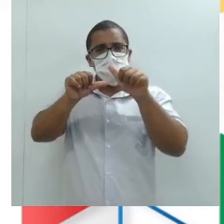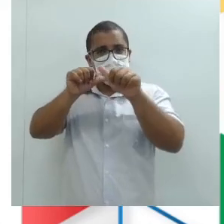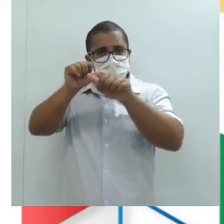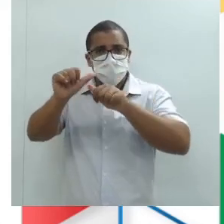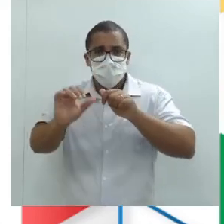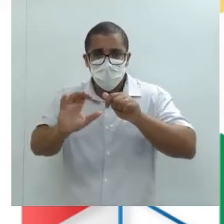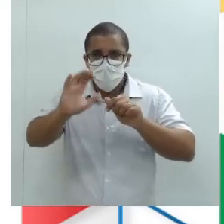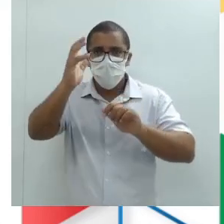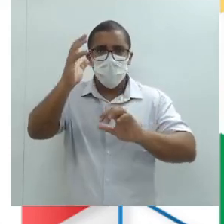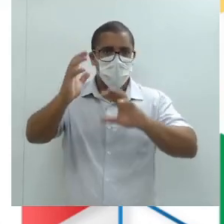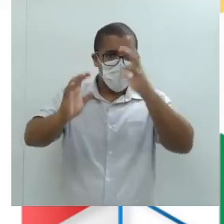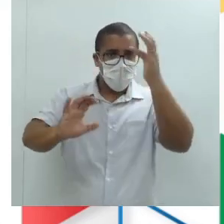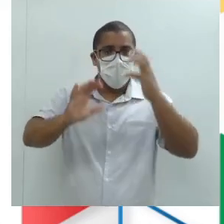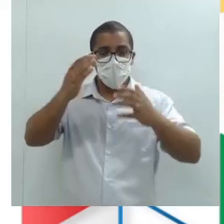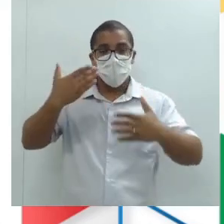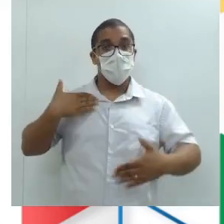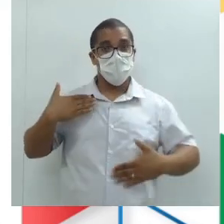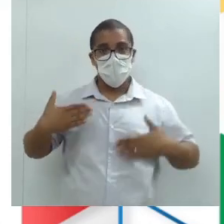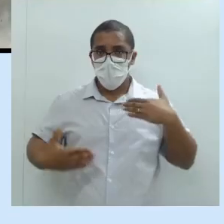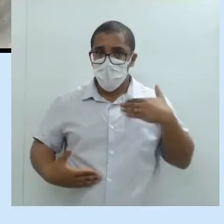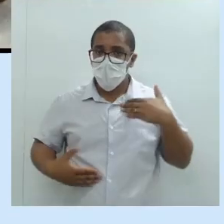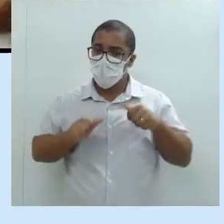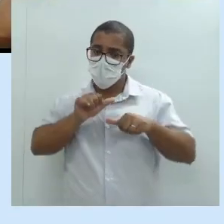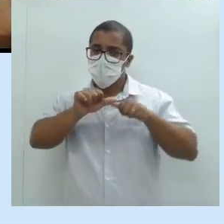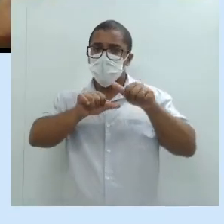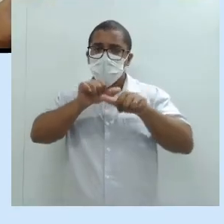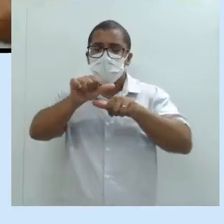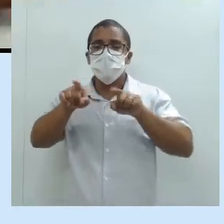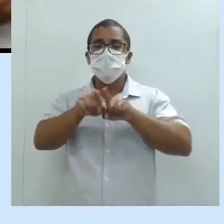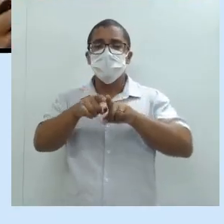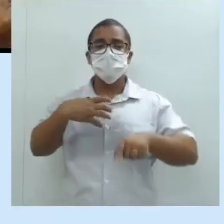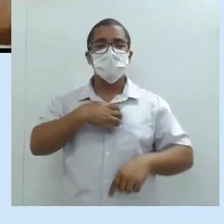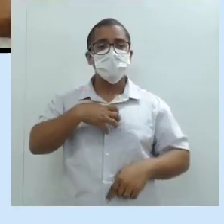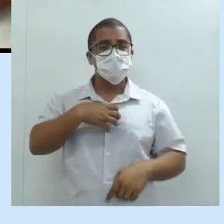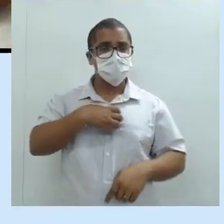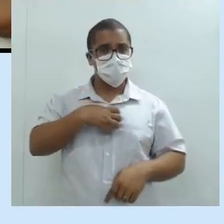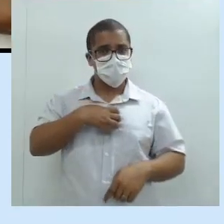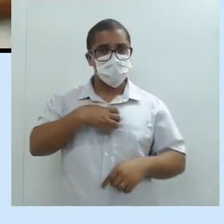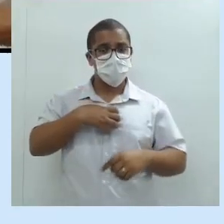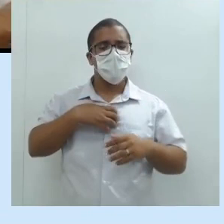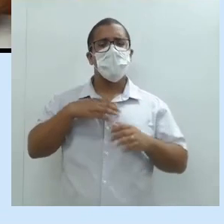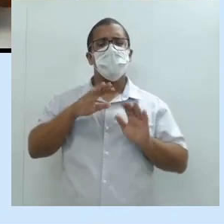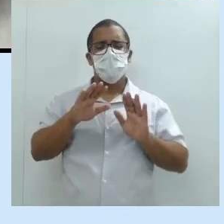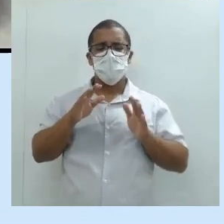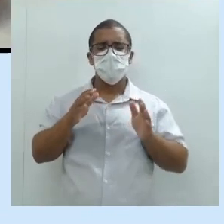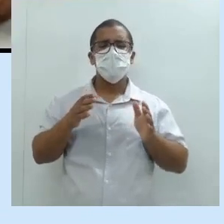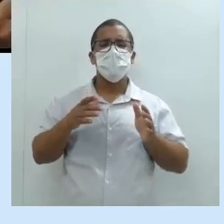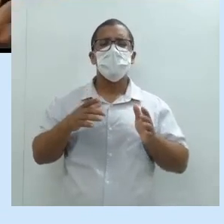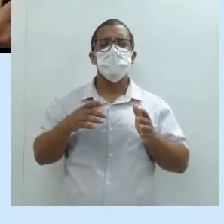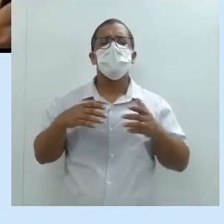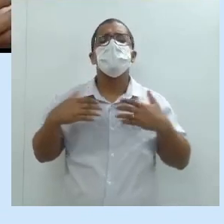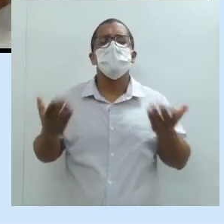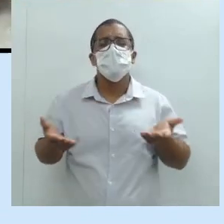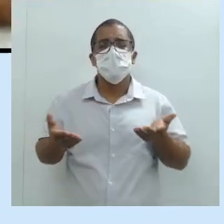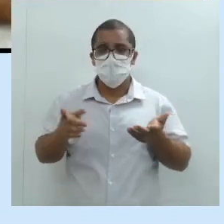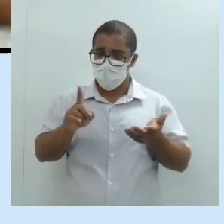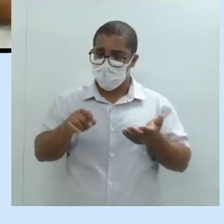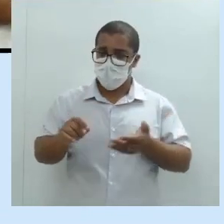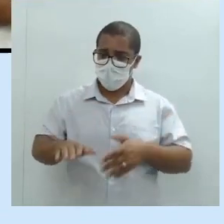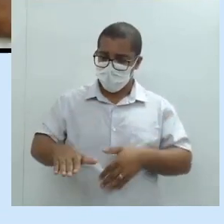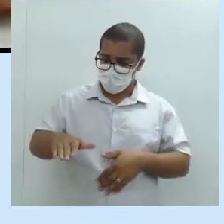modificações que são corporais e emocionais e ocorre durante ali a adolescência,